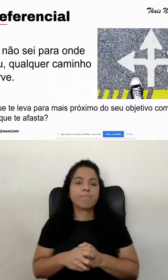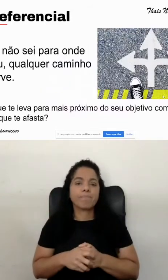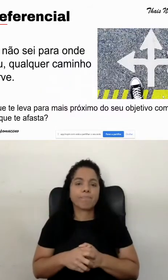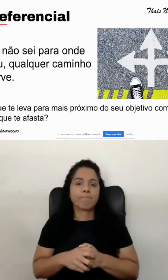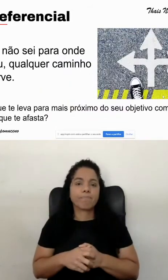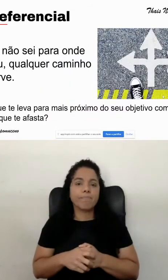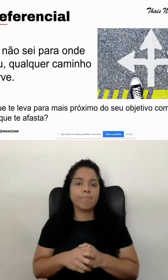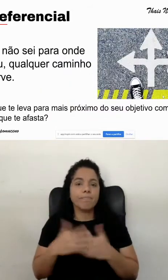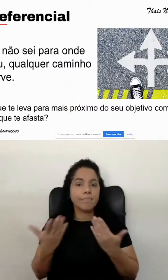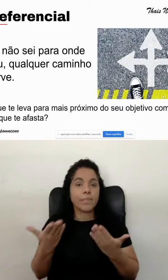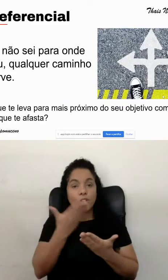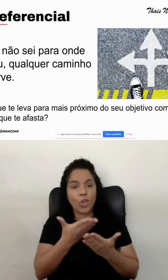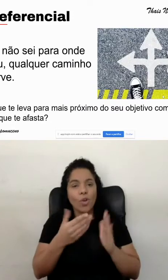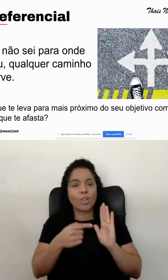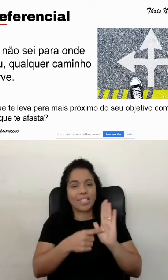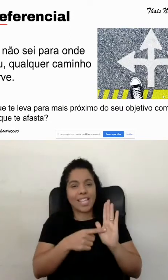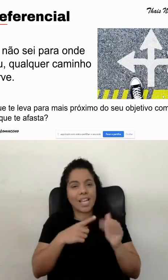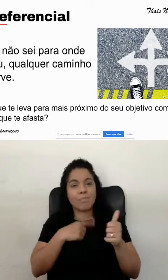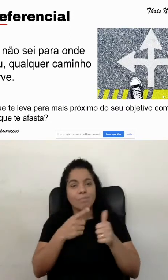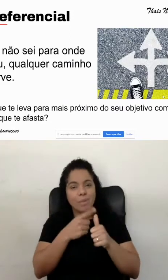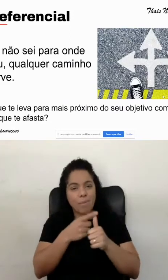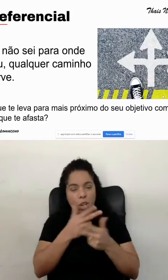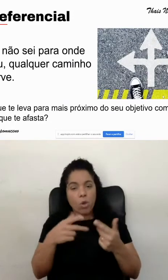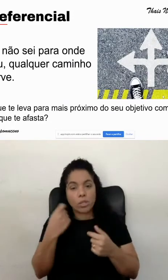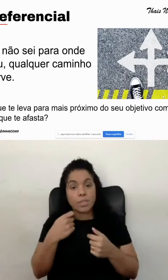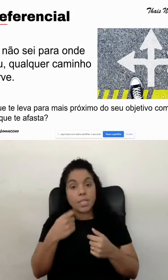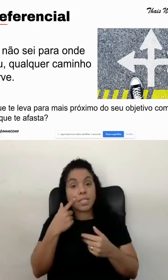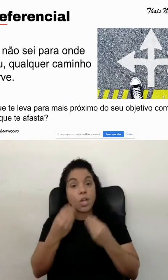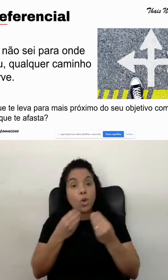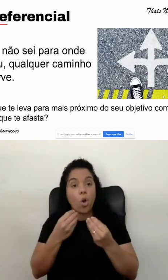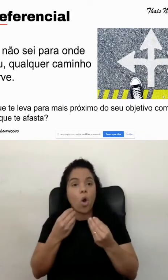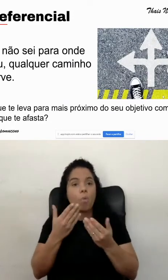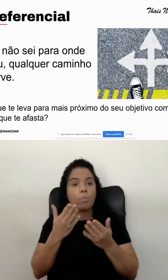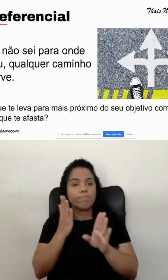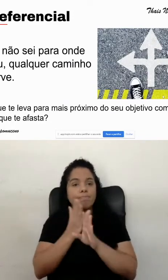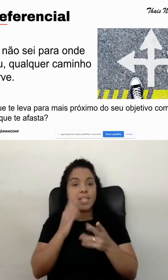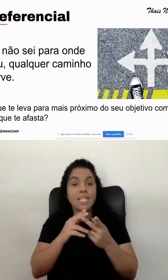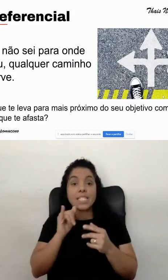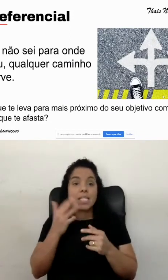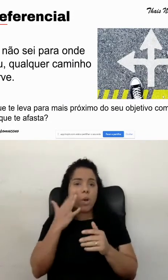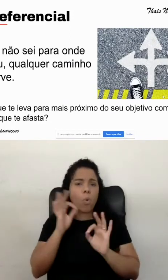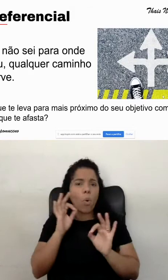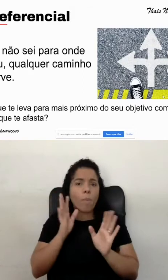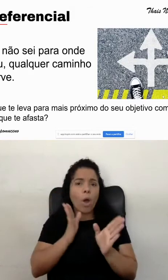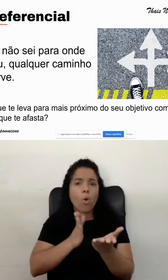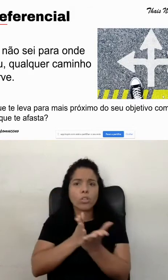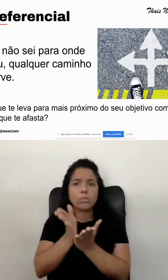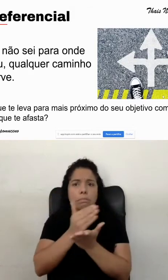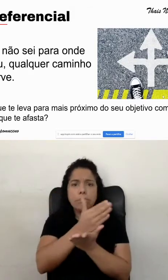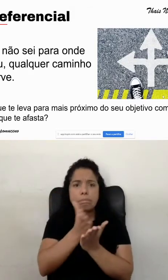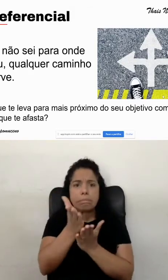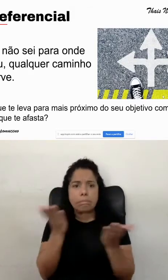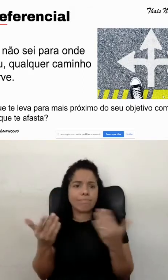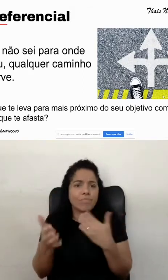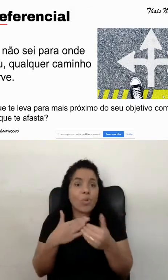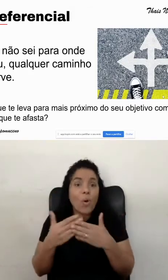Então, eu trouxe o referencial, que é o primeiro ponto que a gente precisa identificar. Porque se eu não sei para onde eu vou, qualquer caminho